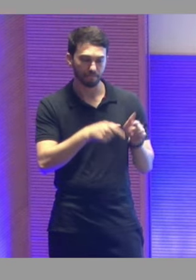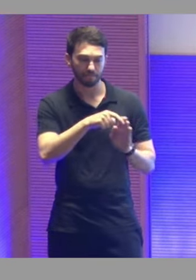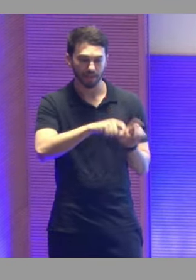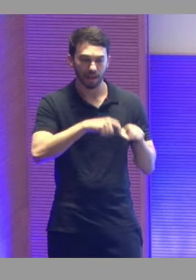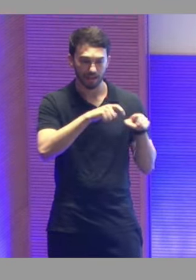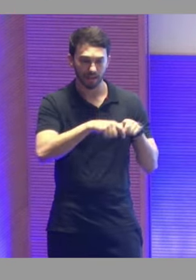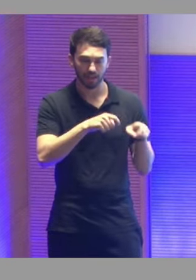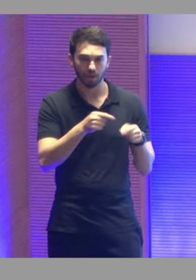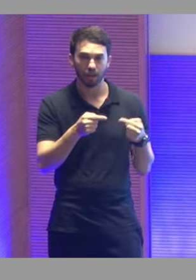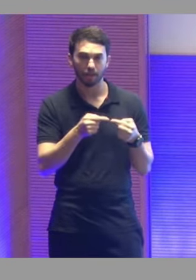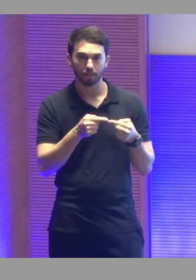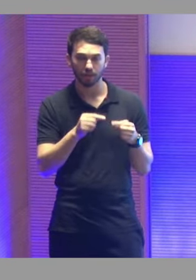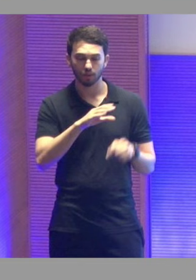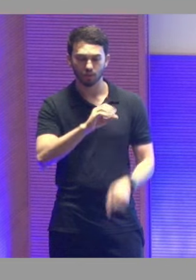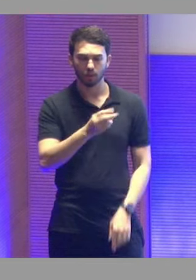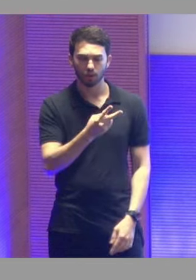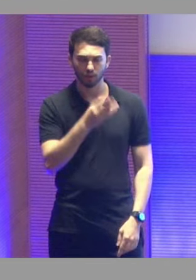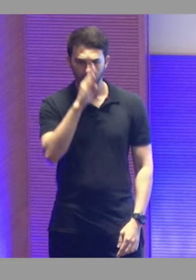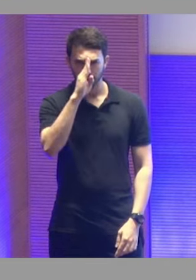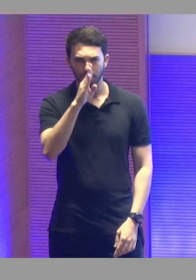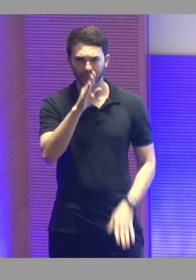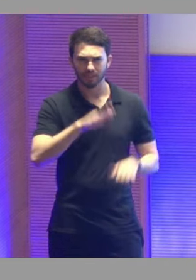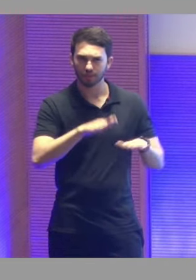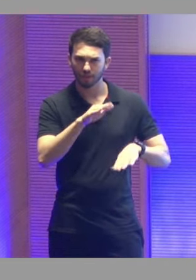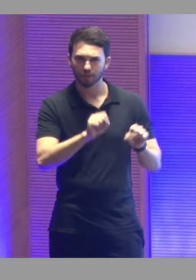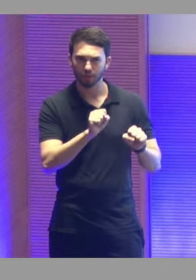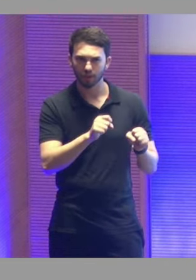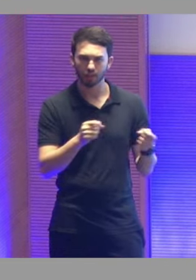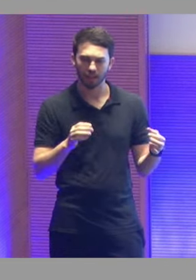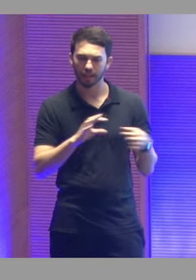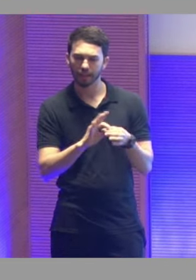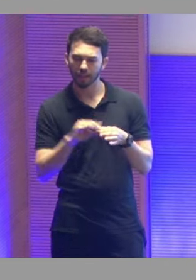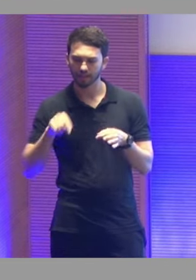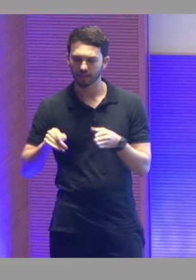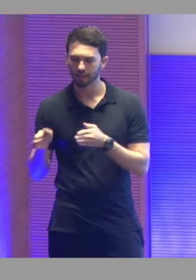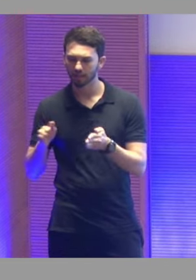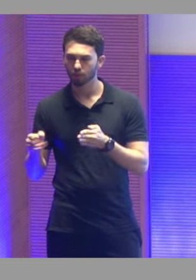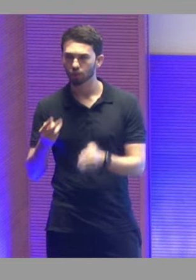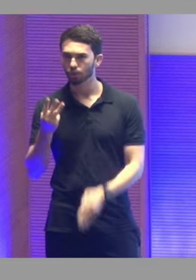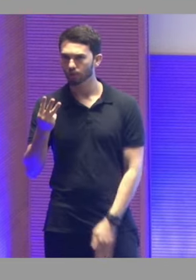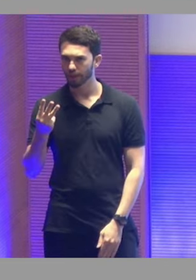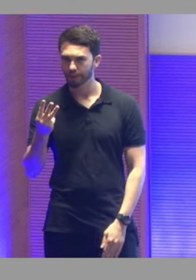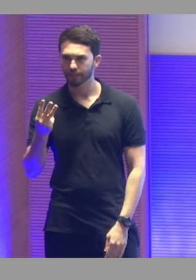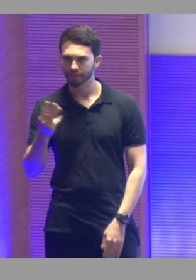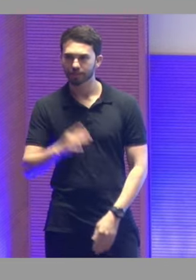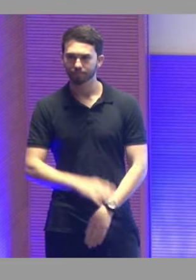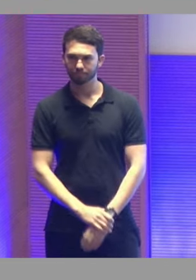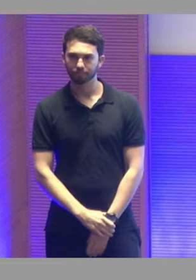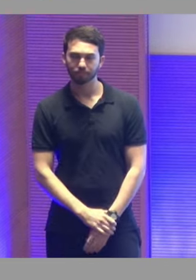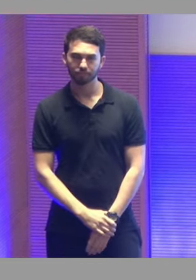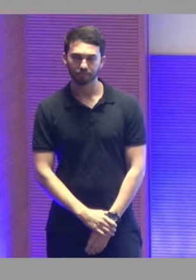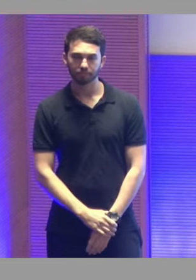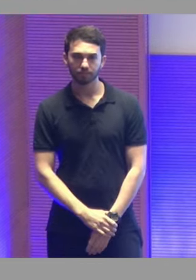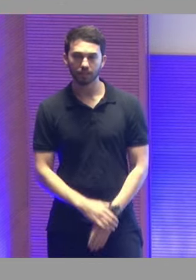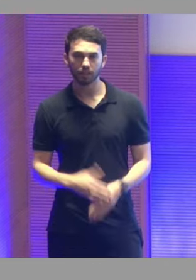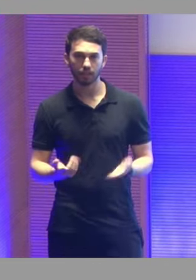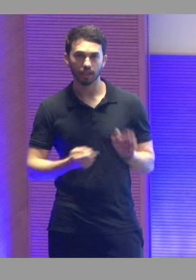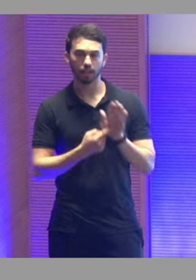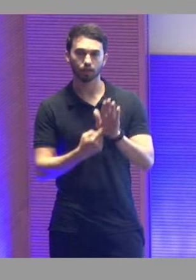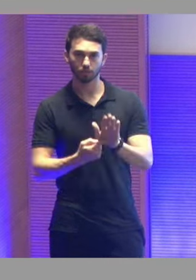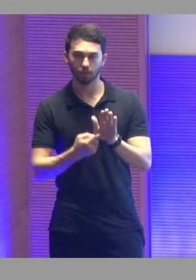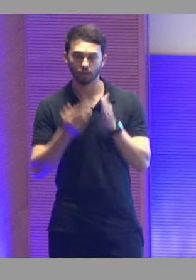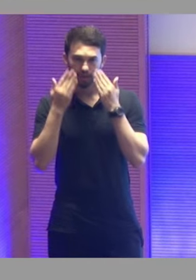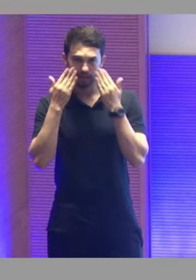elas estão podem estar alocadas no escopo três das empresas que consomem Essas matérias primas Tá bom então aqui nos traz um